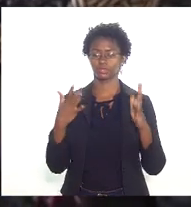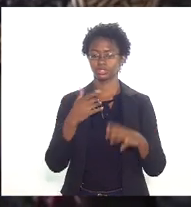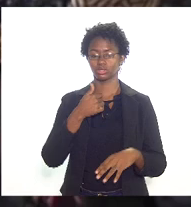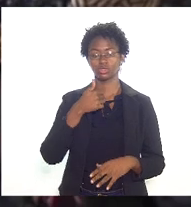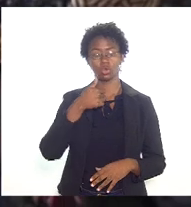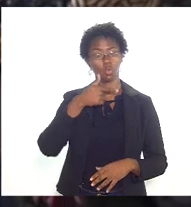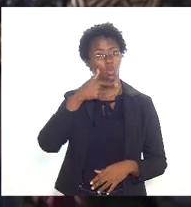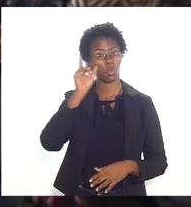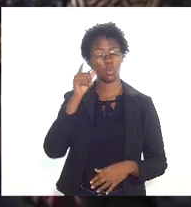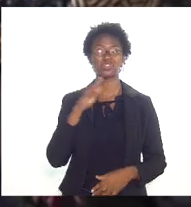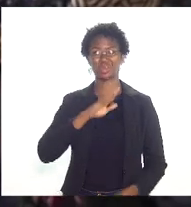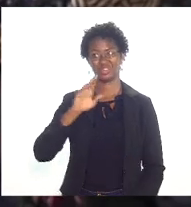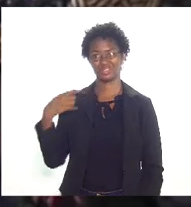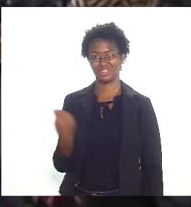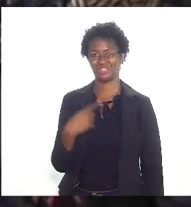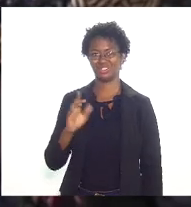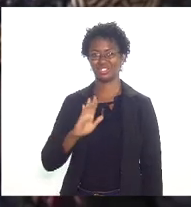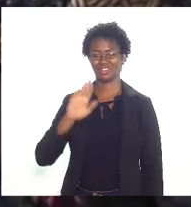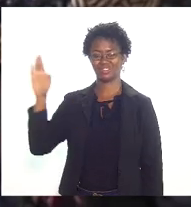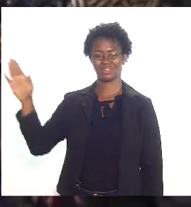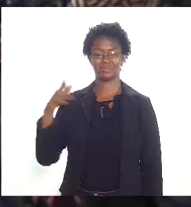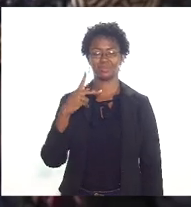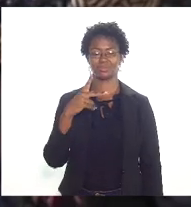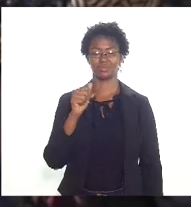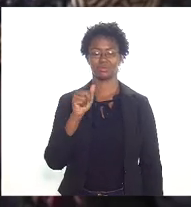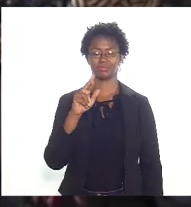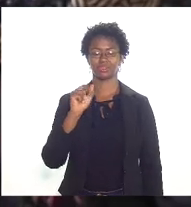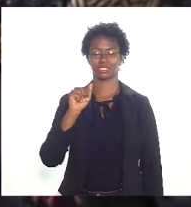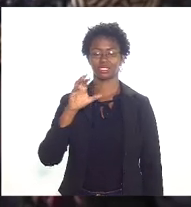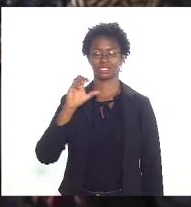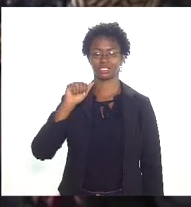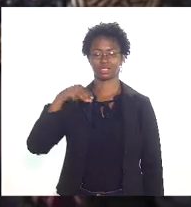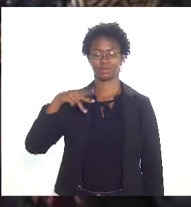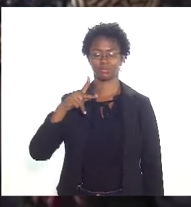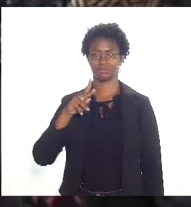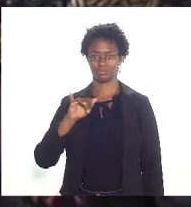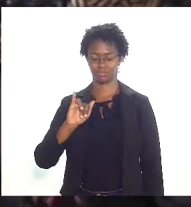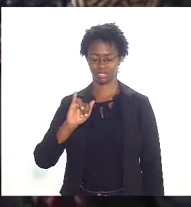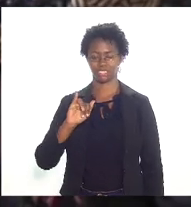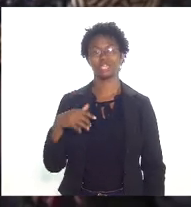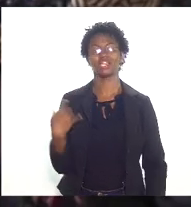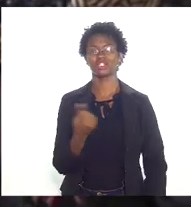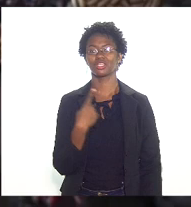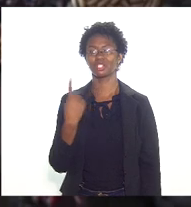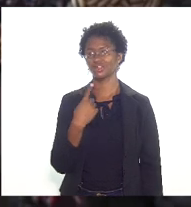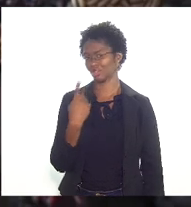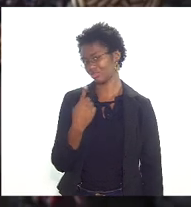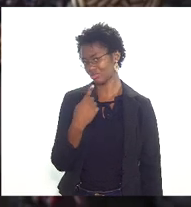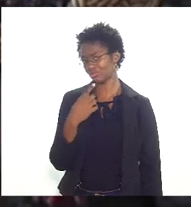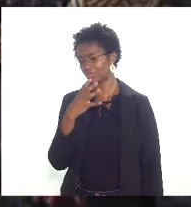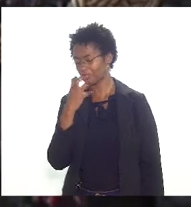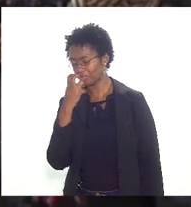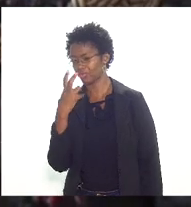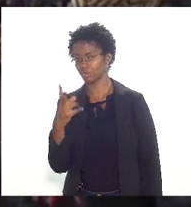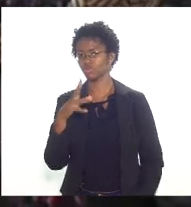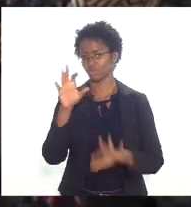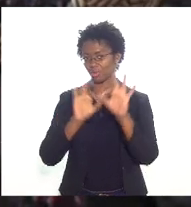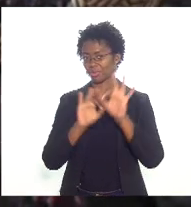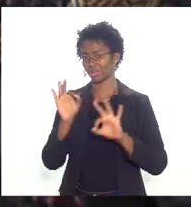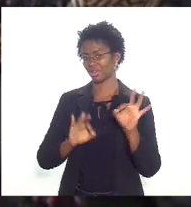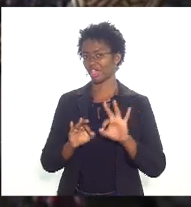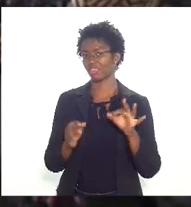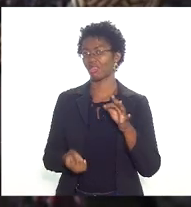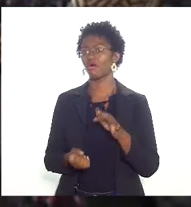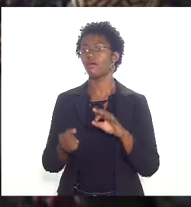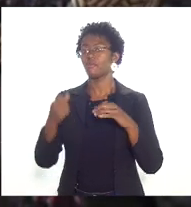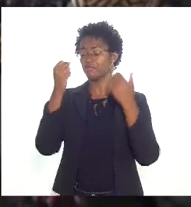Paracambi e eu fiquei muito impressionado com a fábrica do conhecimento acho que fica aqui como esse